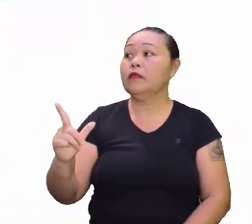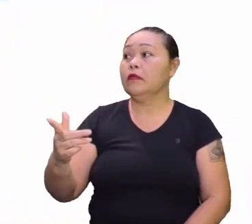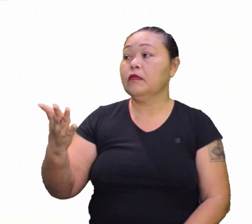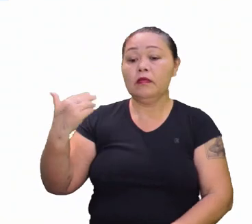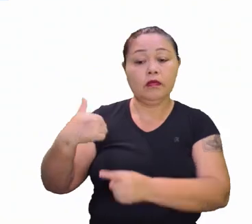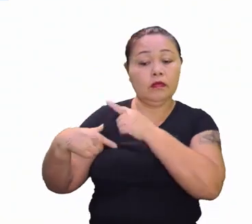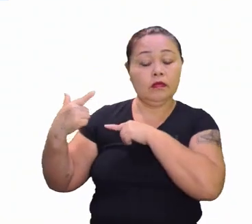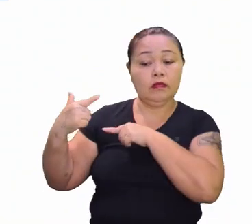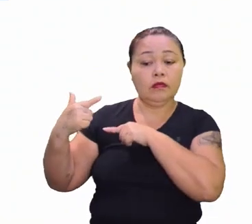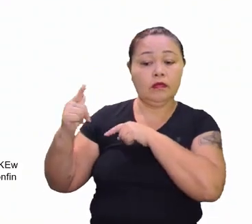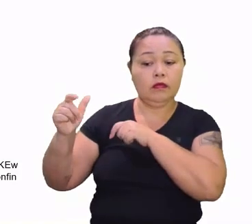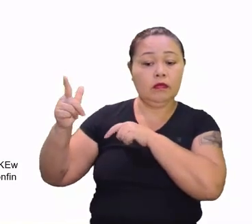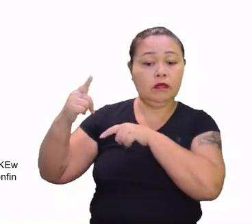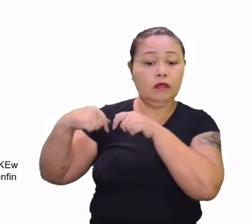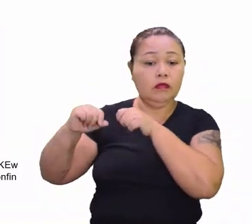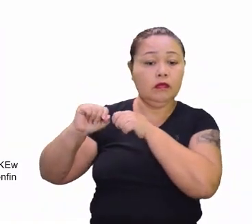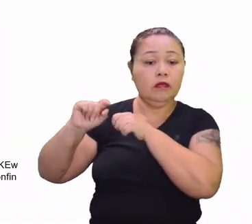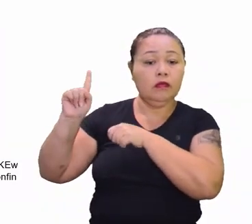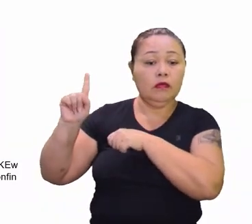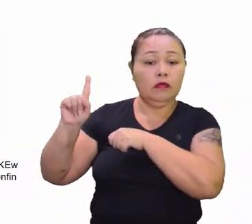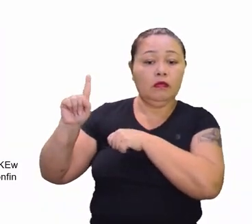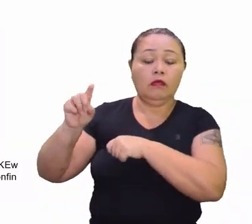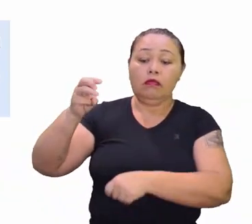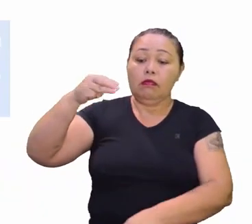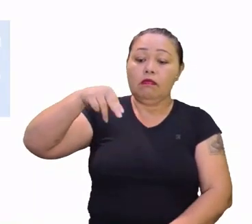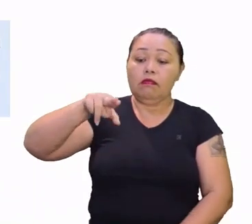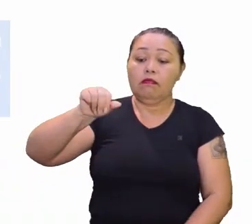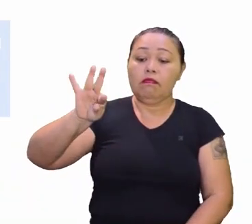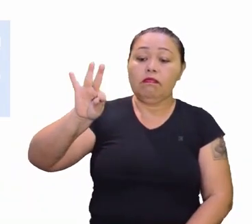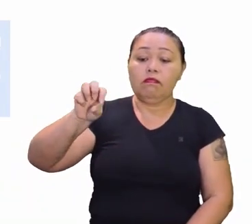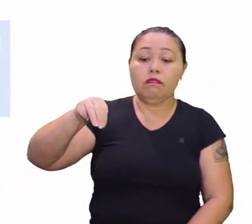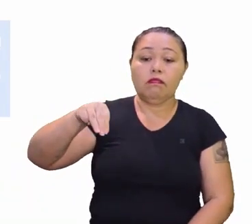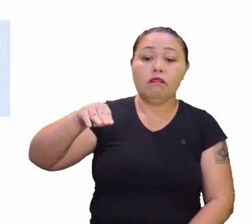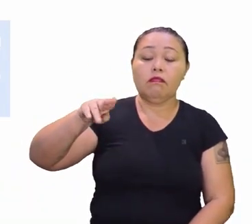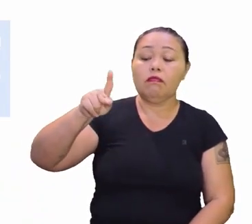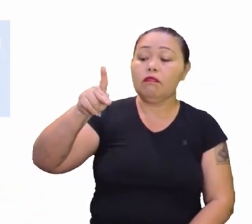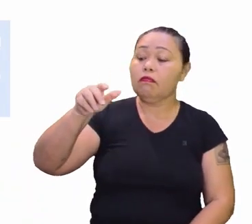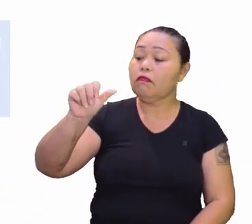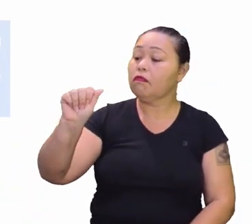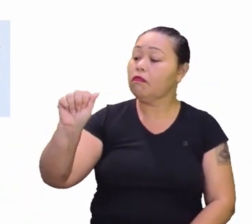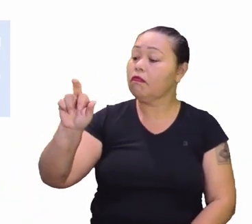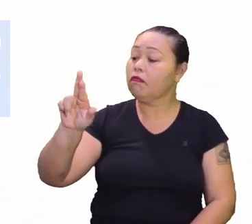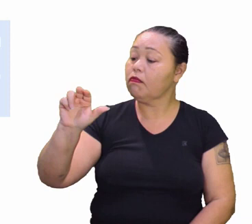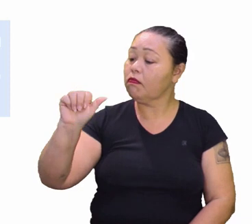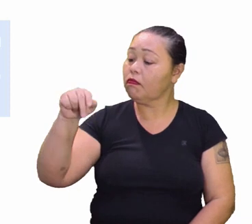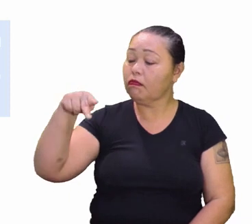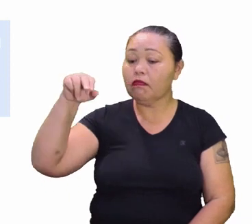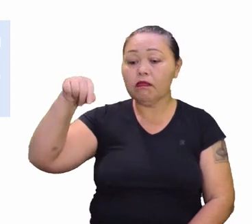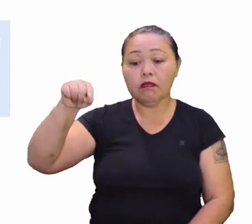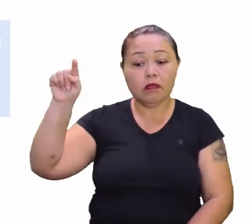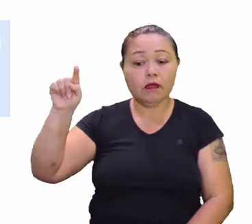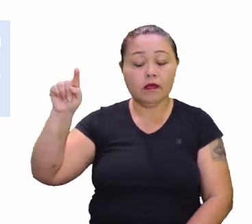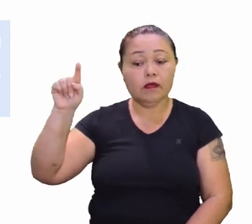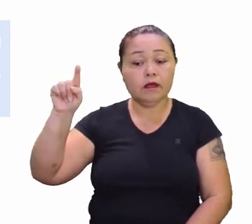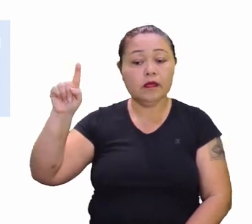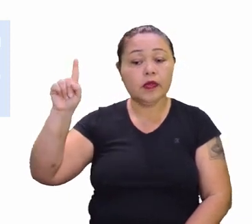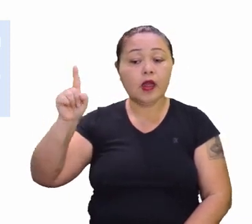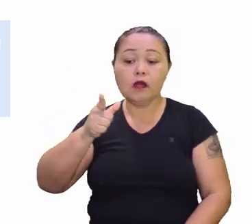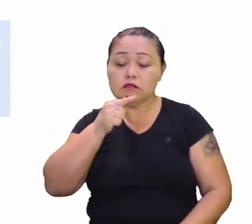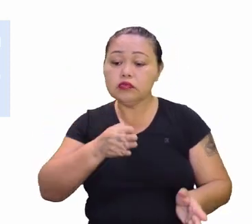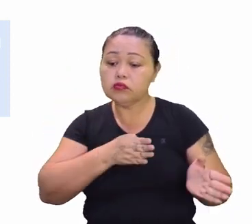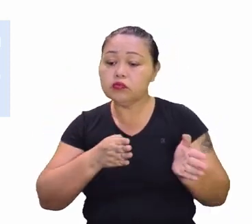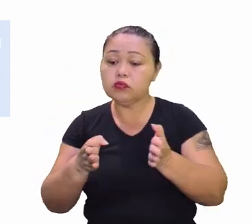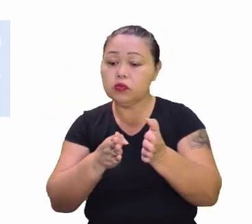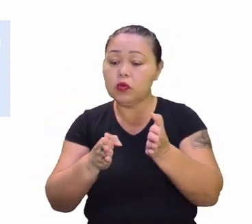E, professor Jorge, volta um pouquinho lá sobre o Mutum-Paraná, que a gente pode falar que esse rio, ele já sofre